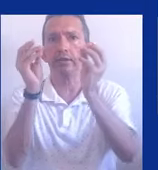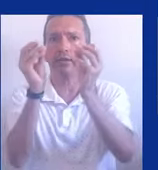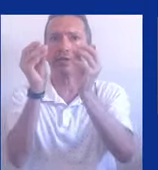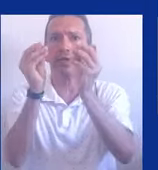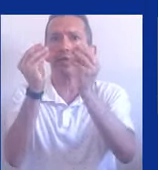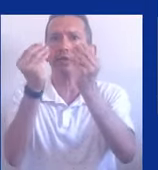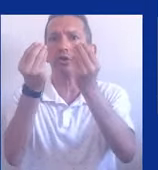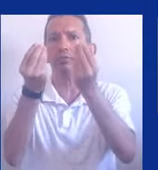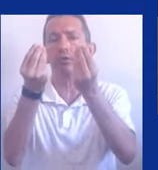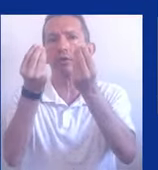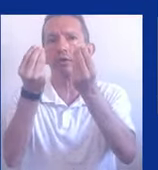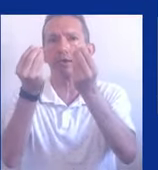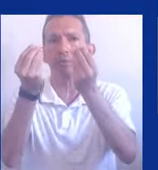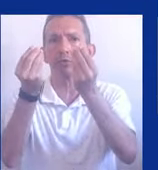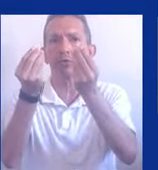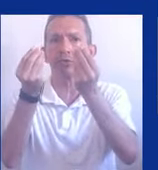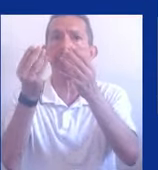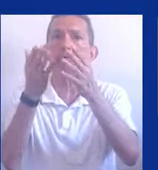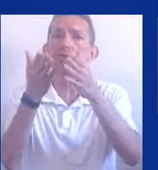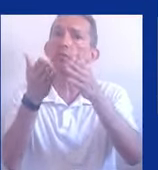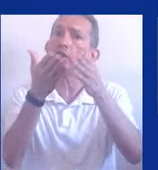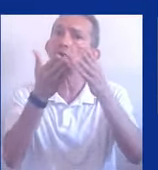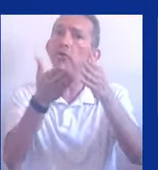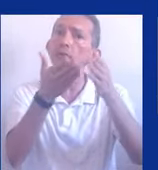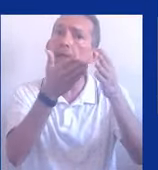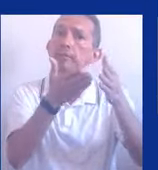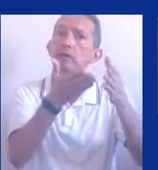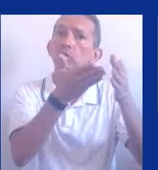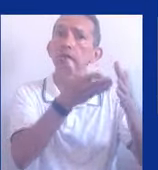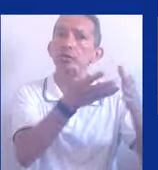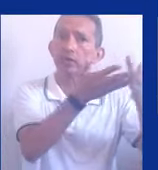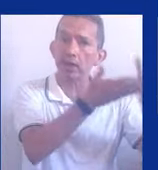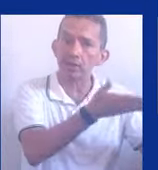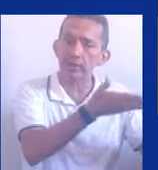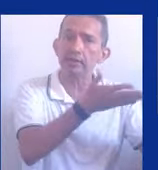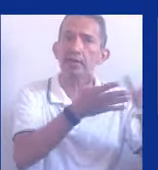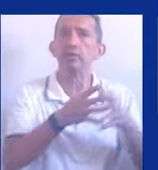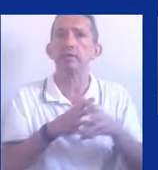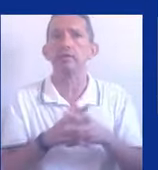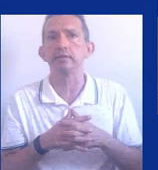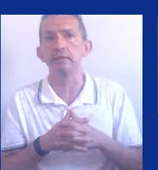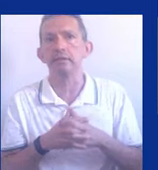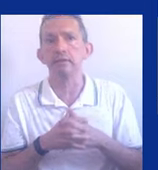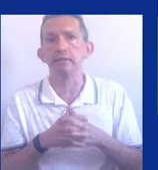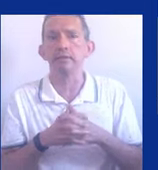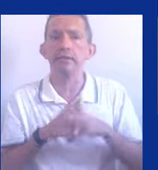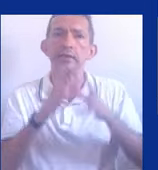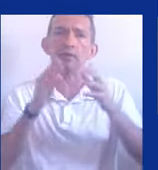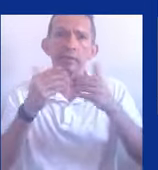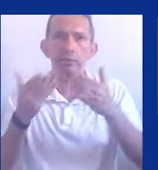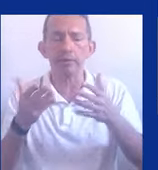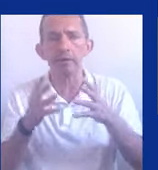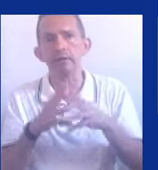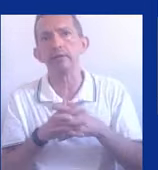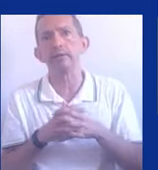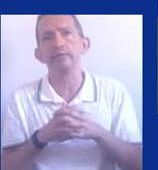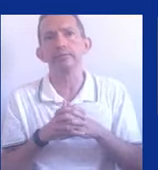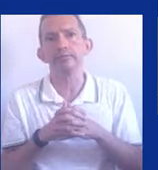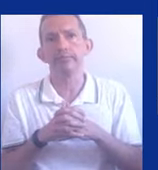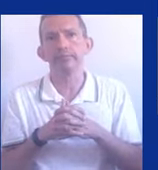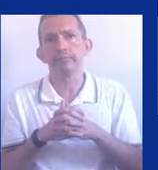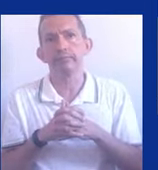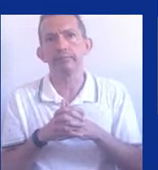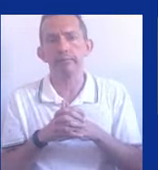E esse hormônio ali que é produzido no retículo endoplasmático liso destas células, das células da